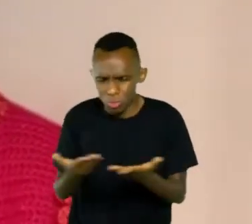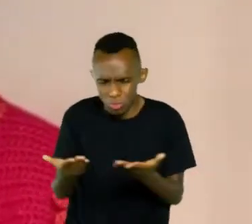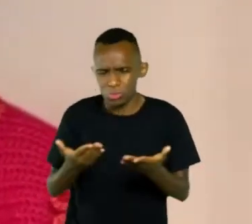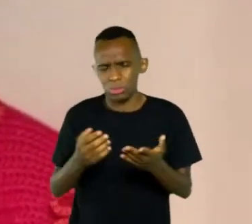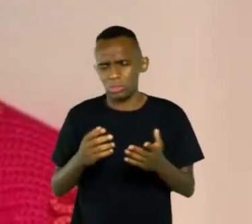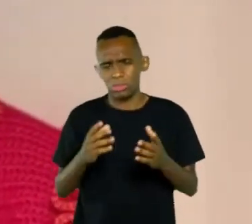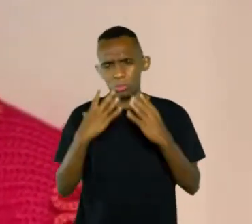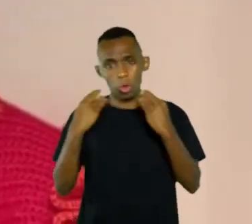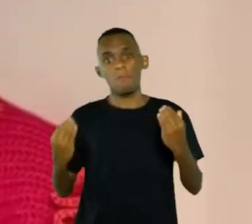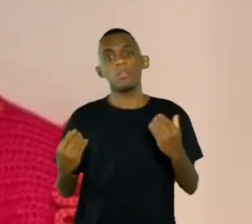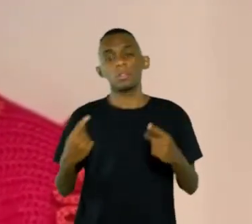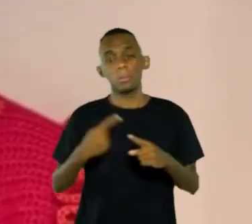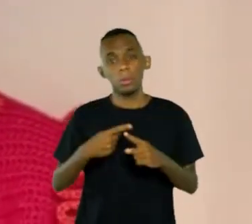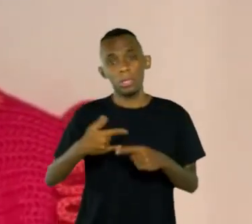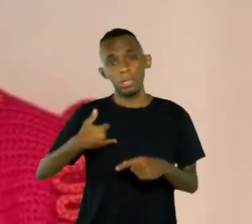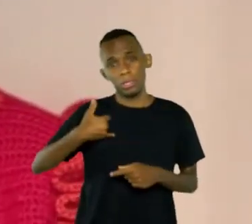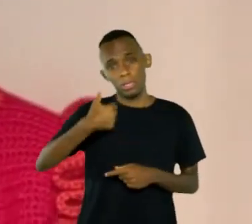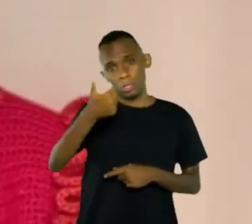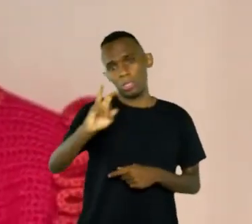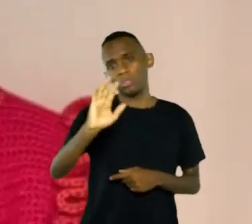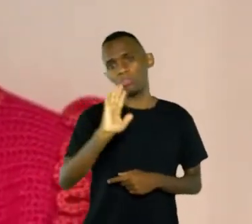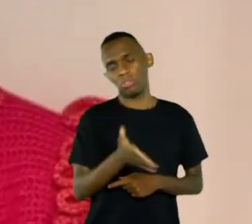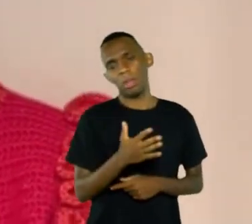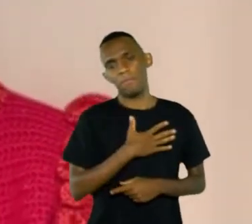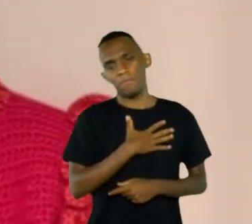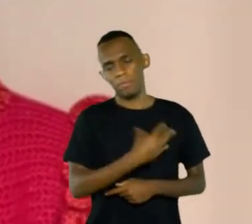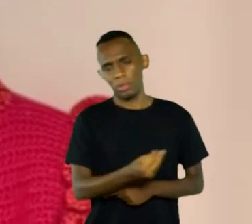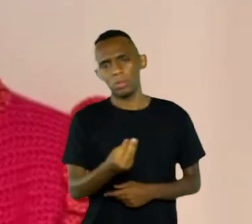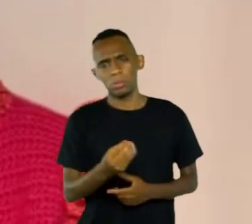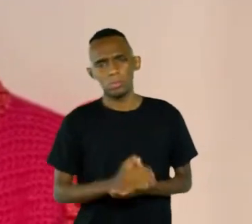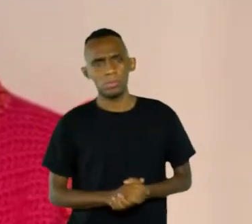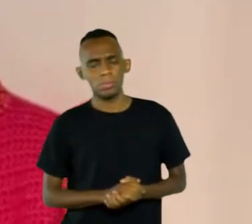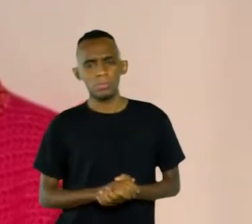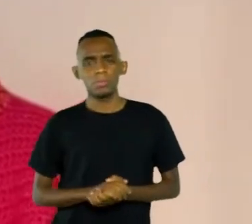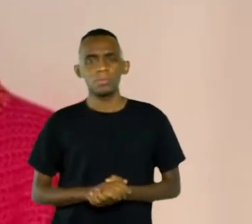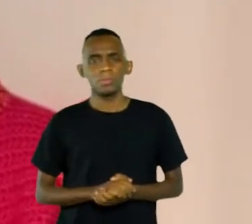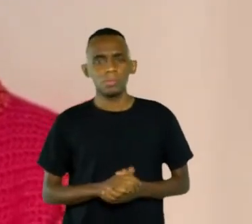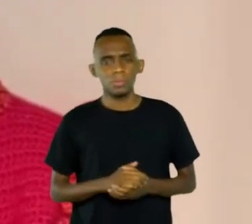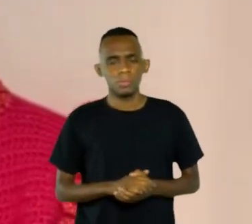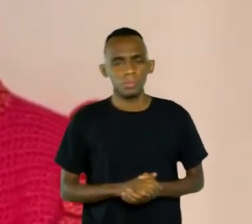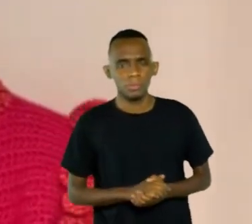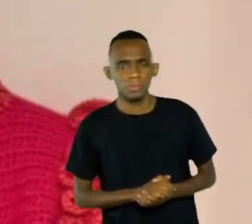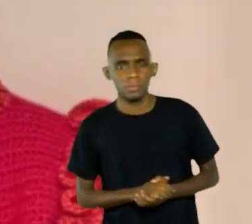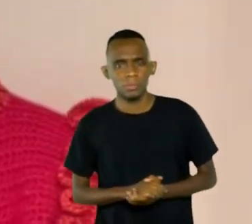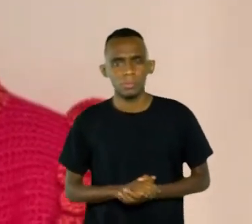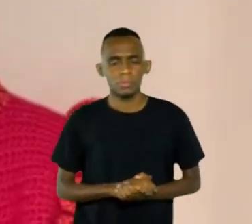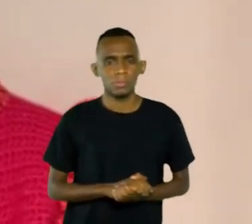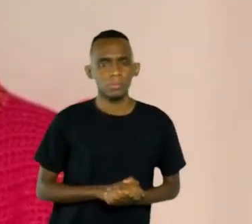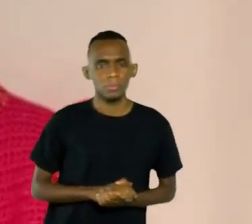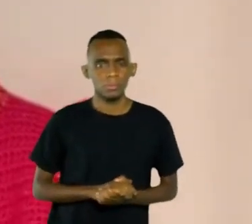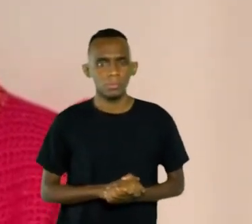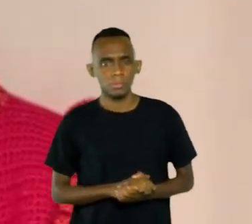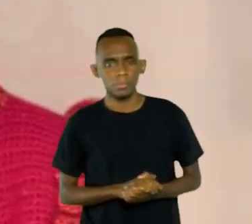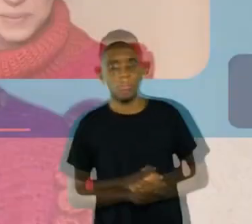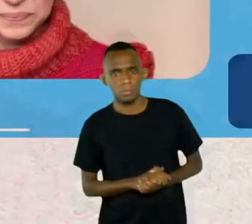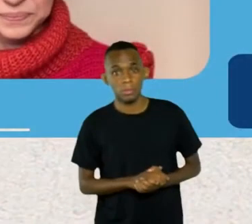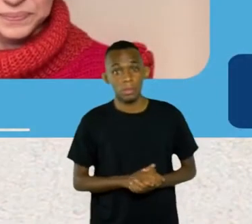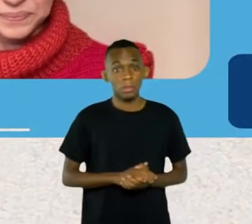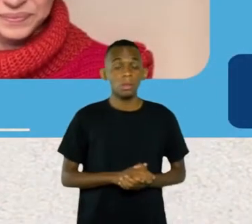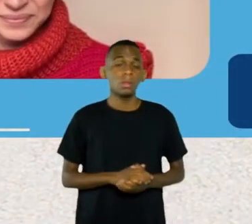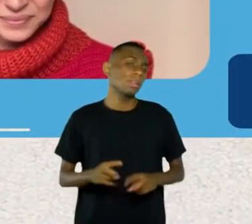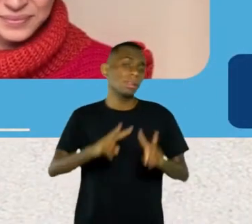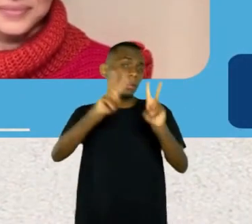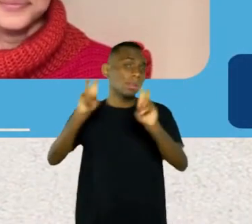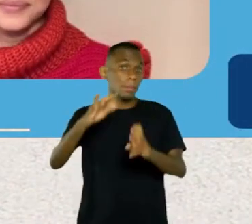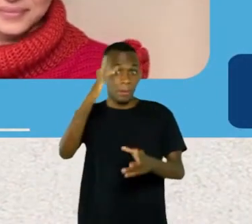encaminhado na vida, eu tenho menos medo. Estou mais tranquila em relação a isso. Ô, Cris, e a fé no meio dessa história